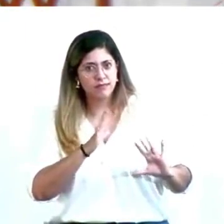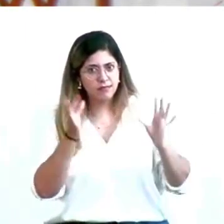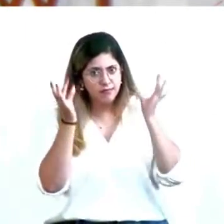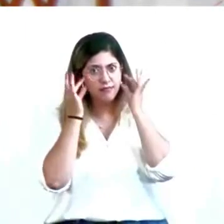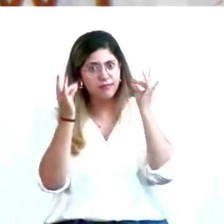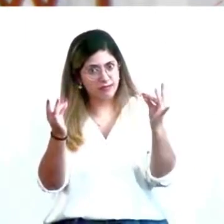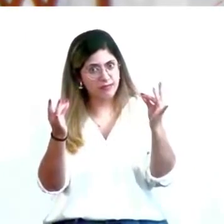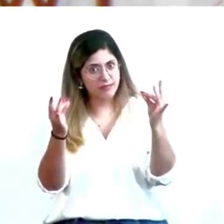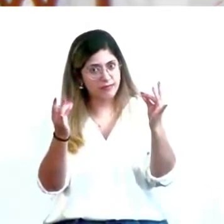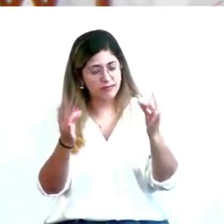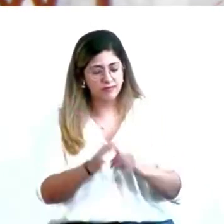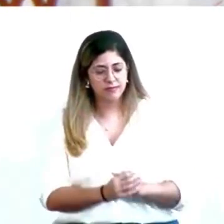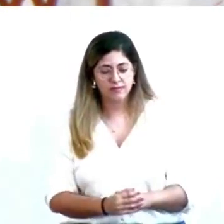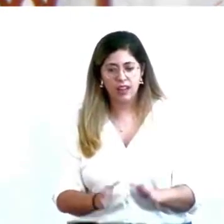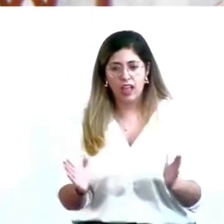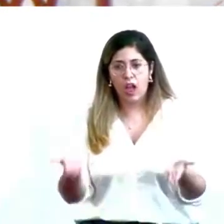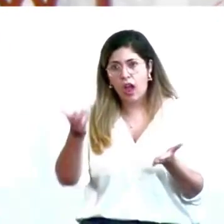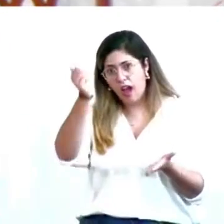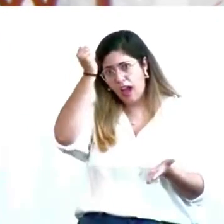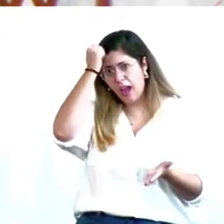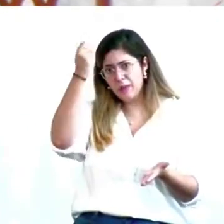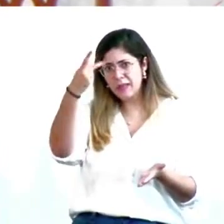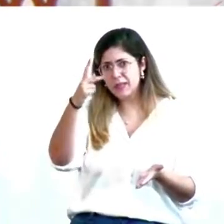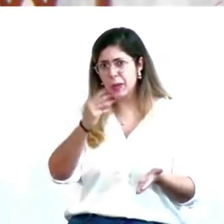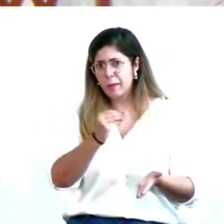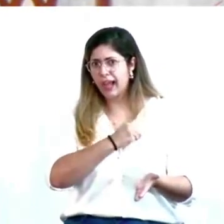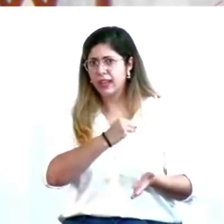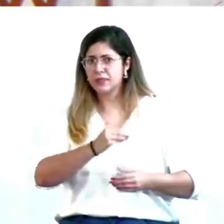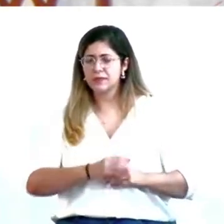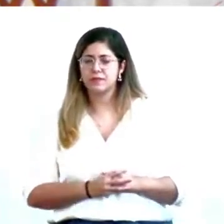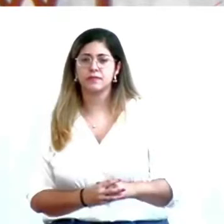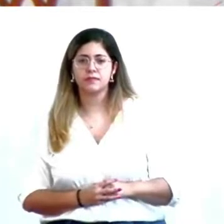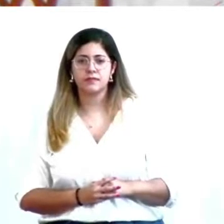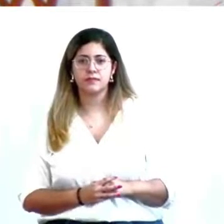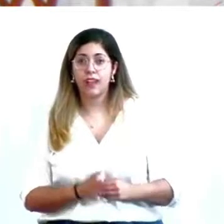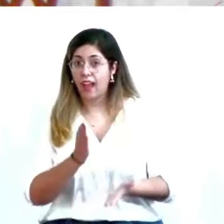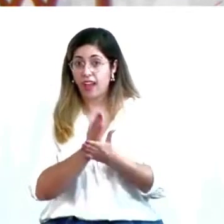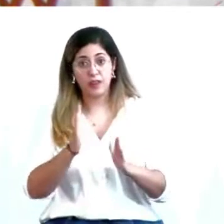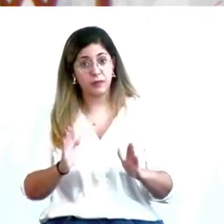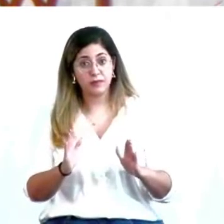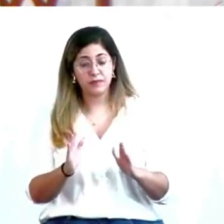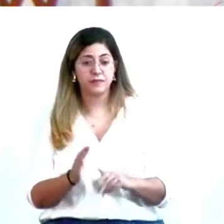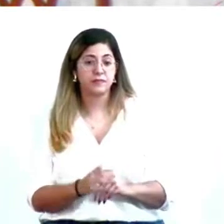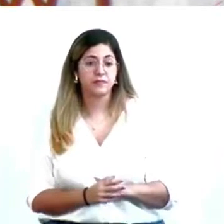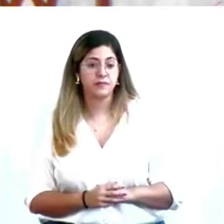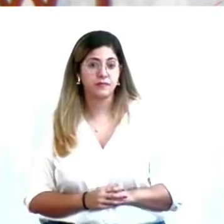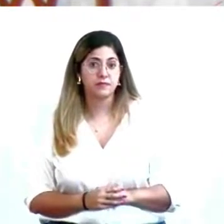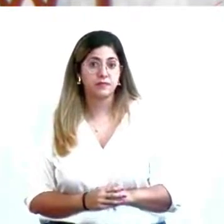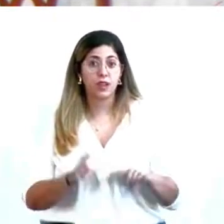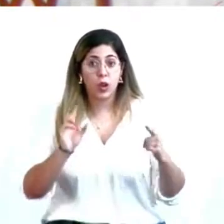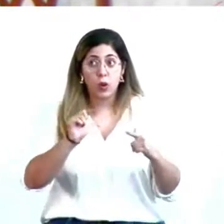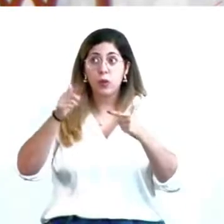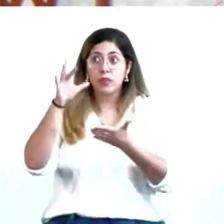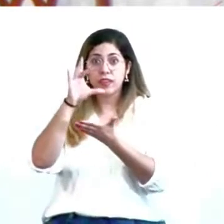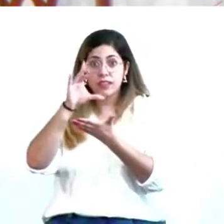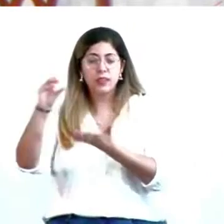Volte agora, se arrependa do seu pecado, não cometa mais atos assim, ilícitos contra Deus.